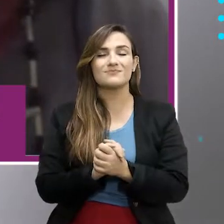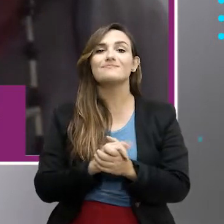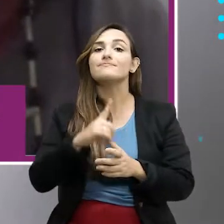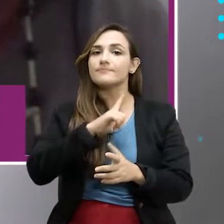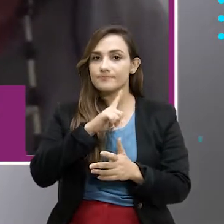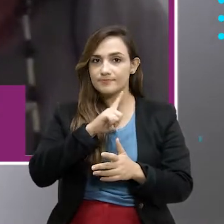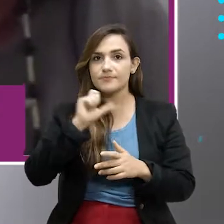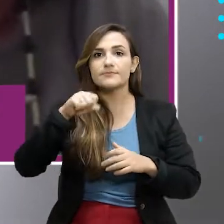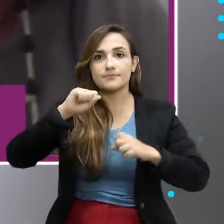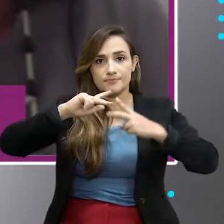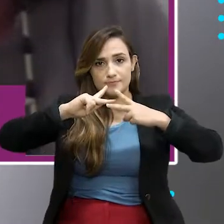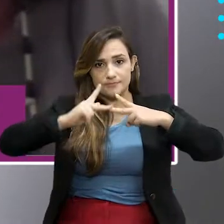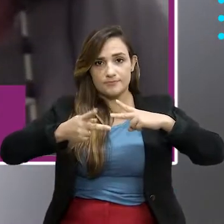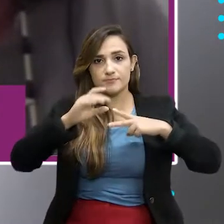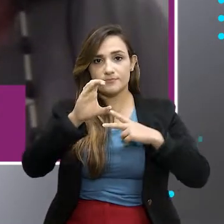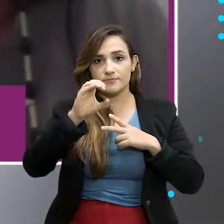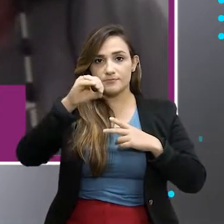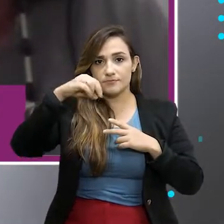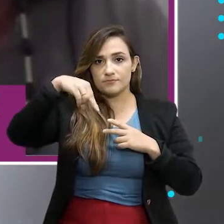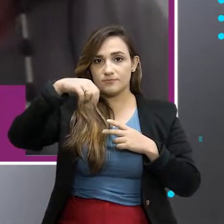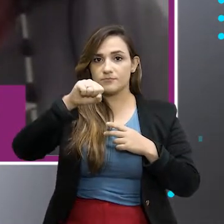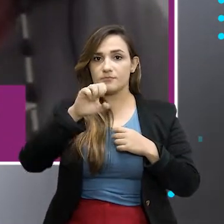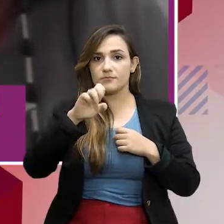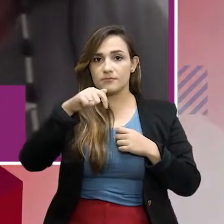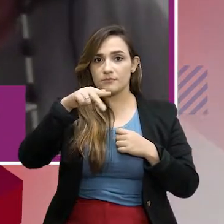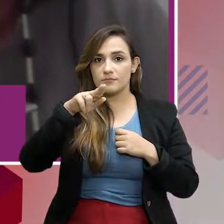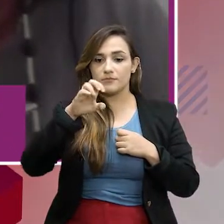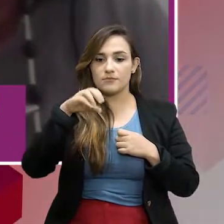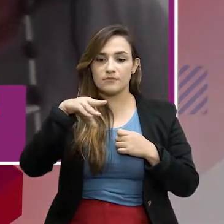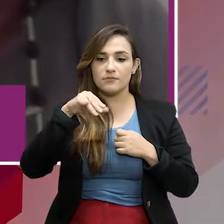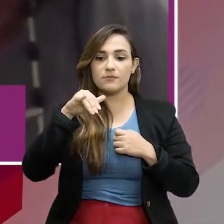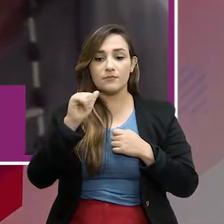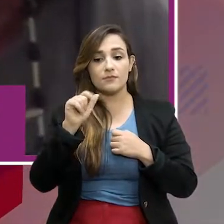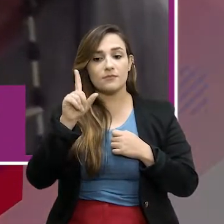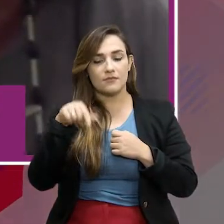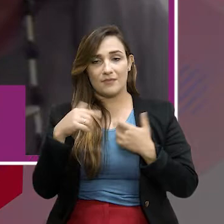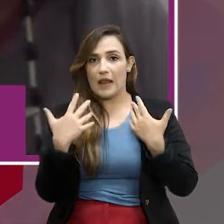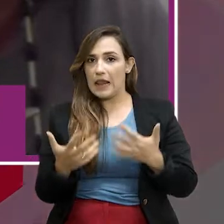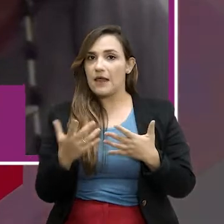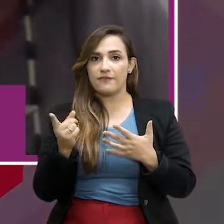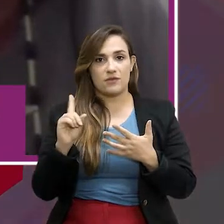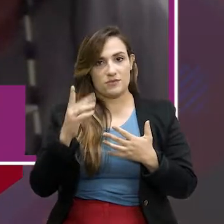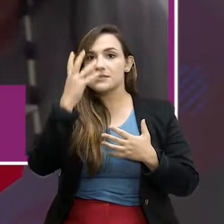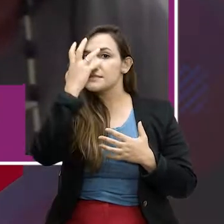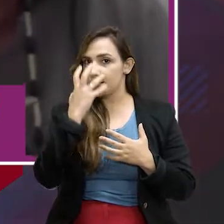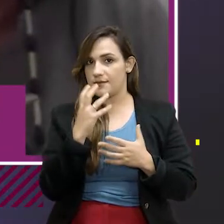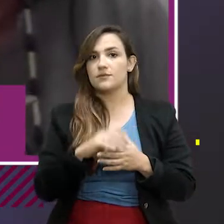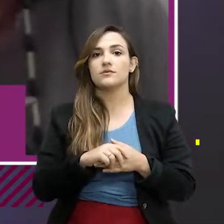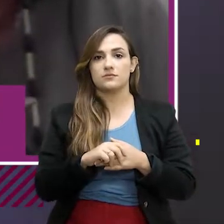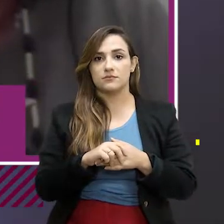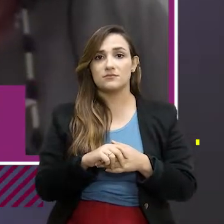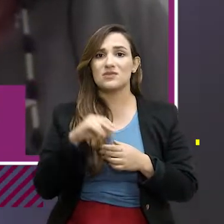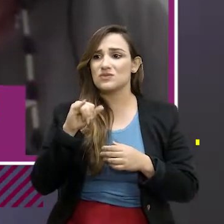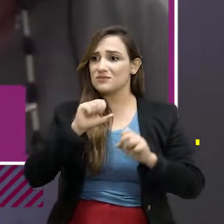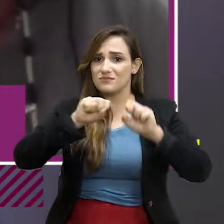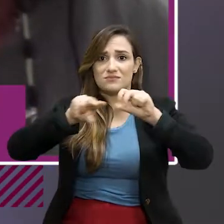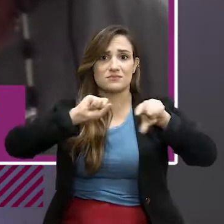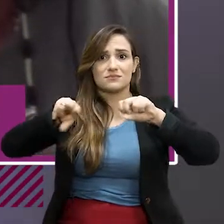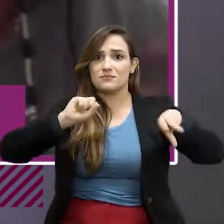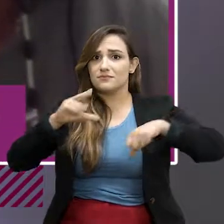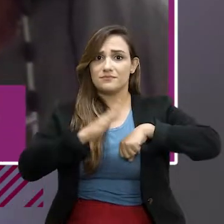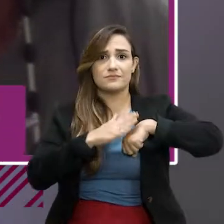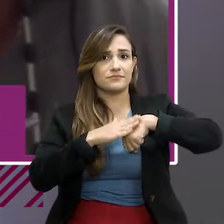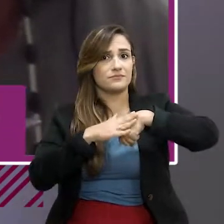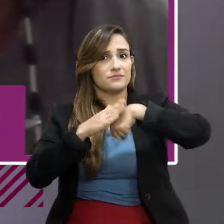nervoso central também. Então, as consequências, elas não são leves, elas são sérias, e